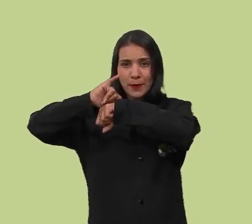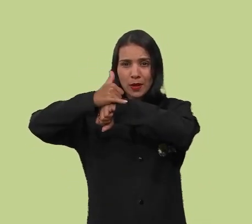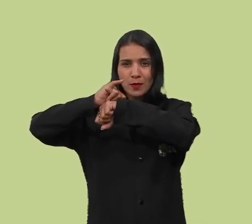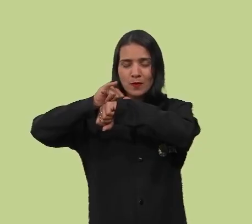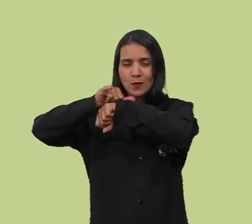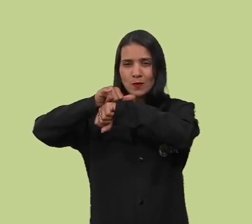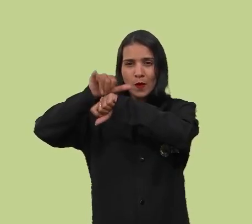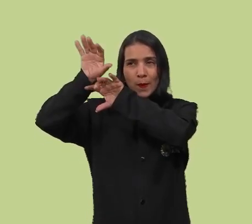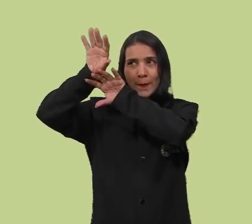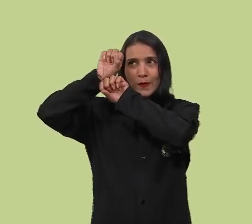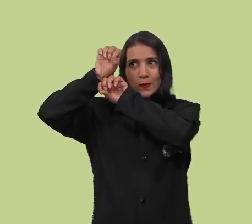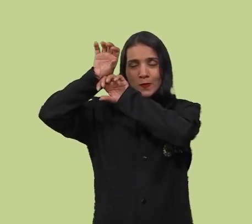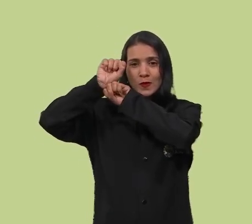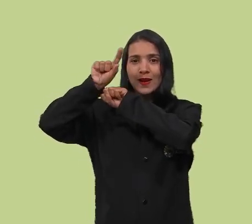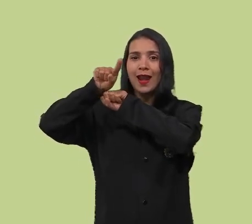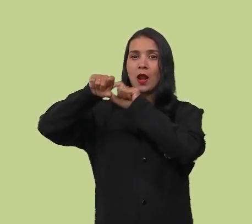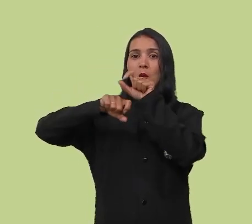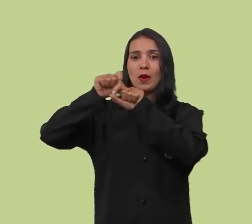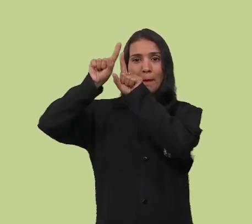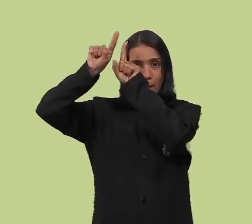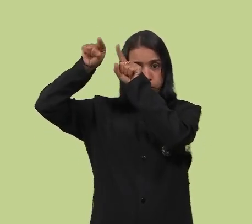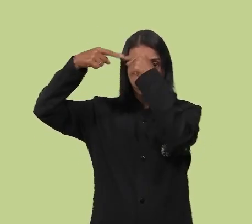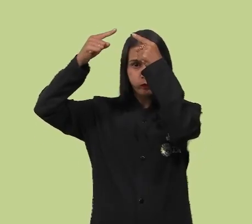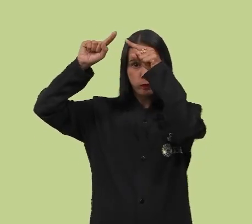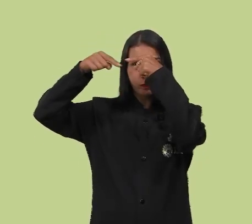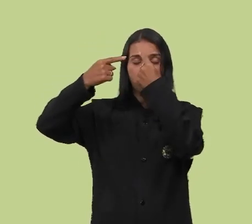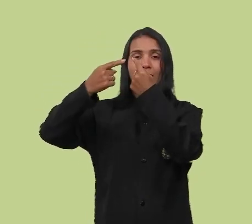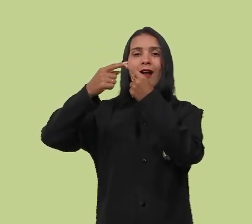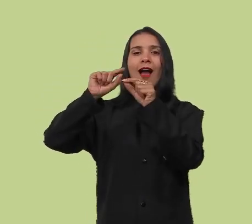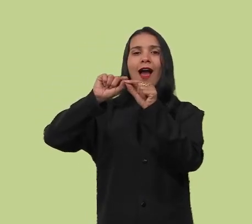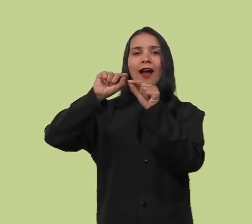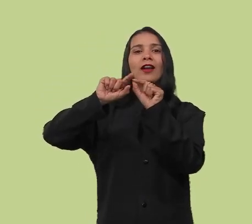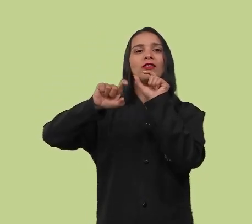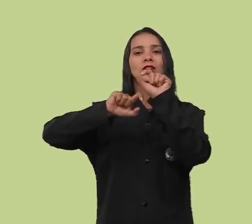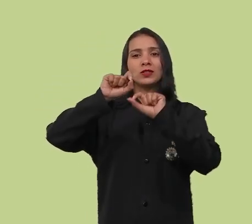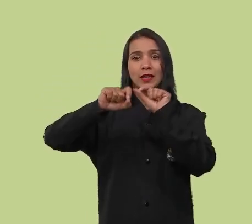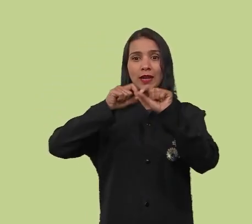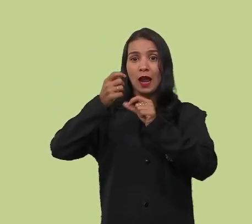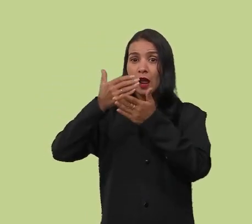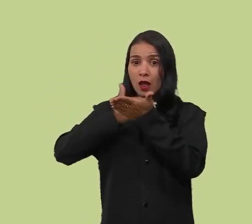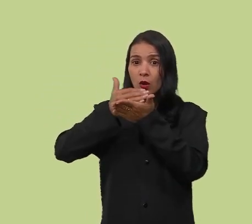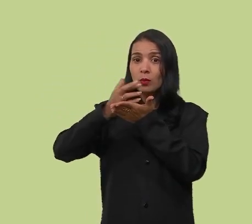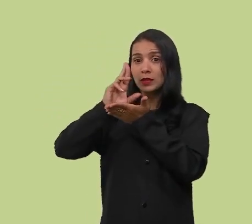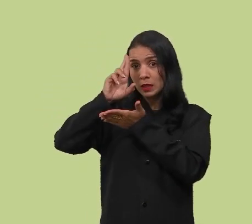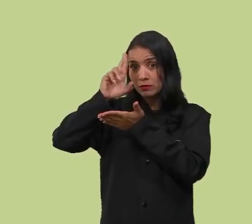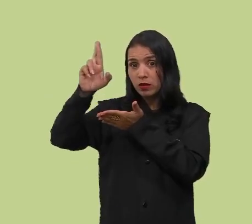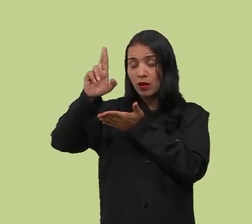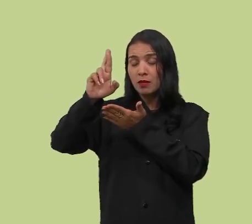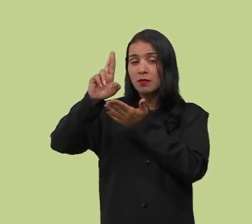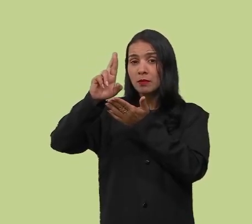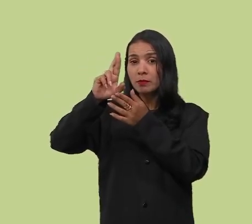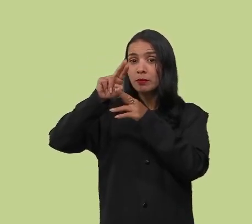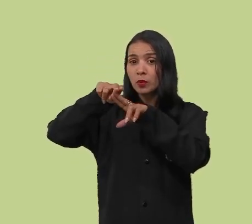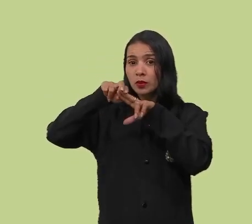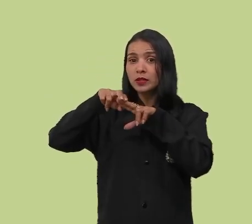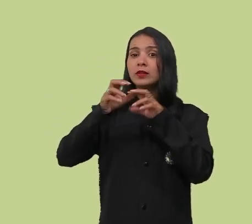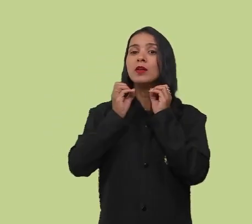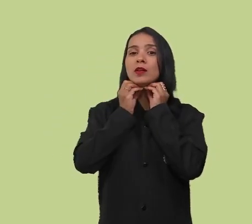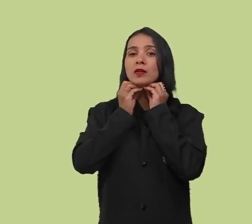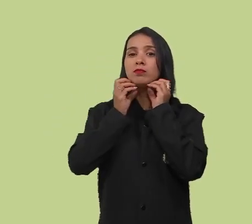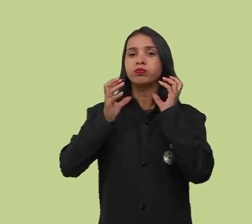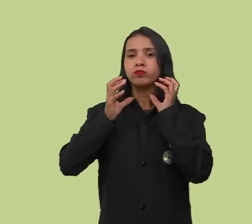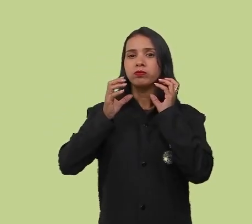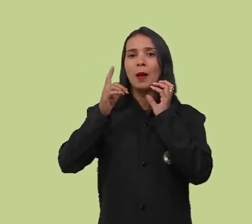uma ameaça para o nosso cérebro. Então, ela vai iniciar o quê? Uma resposta inflamatória, né, para